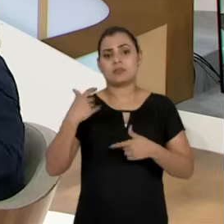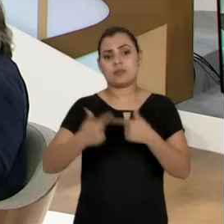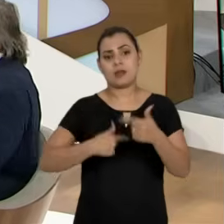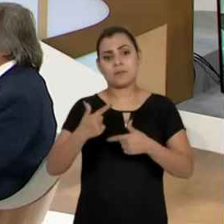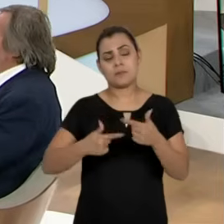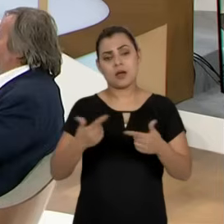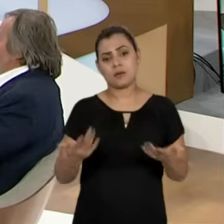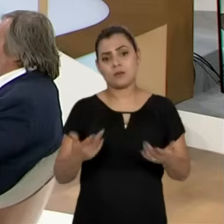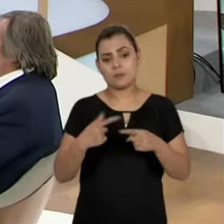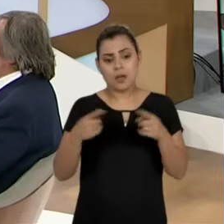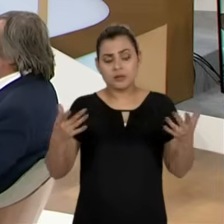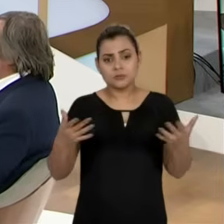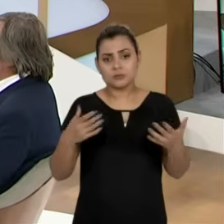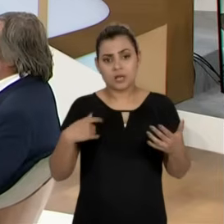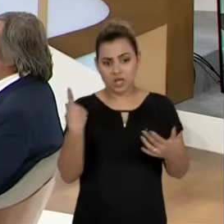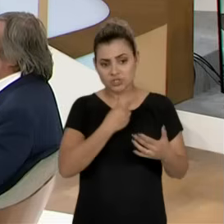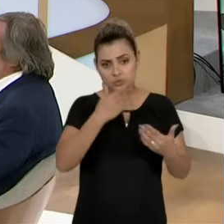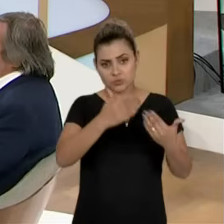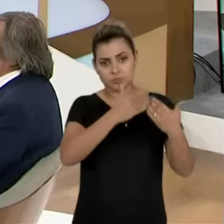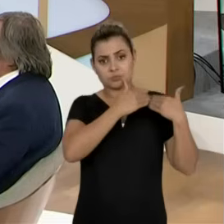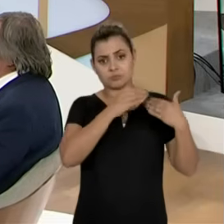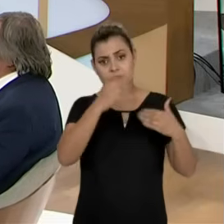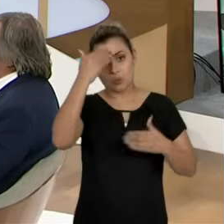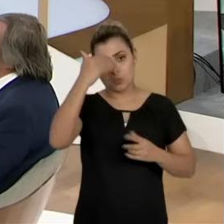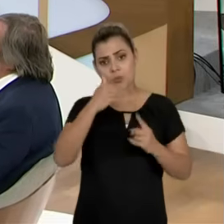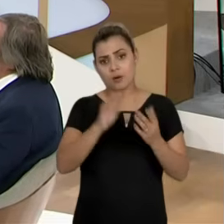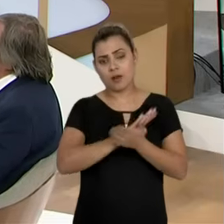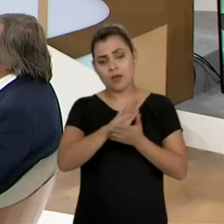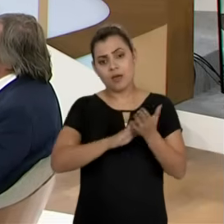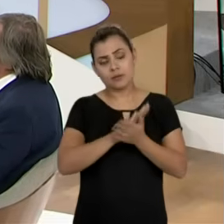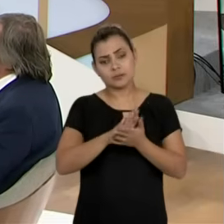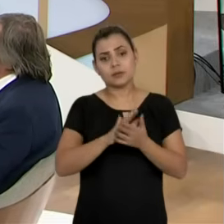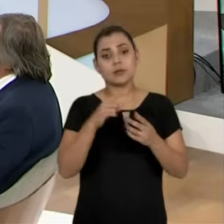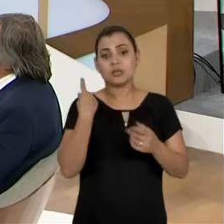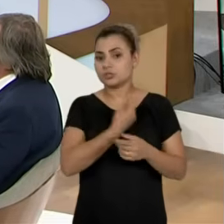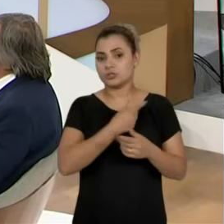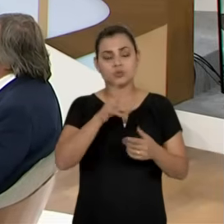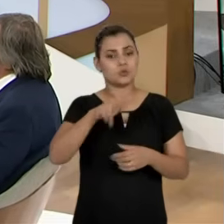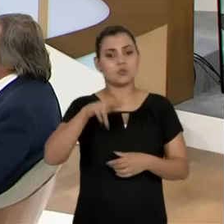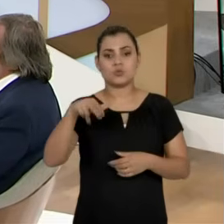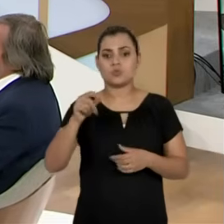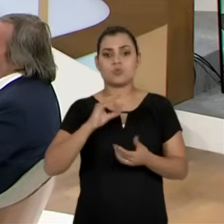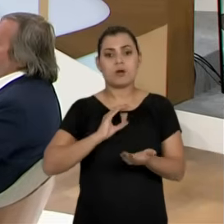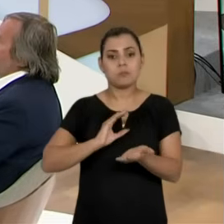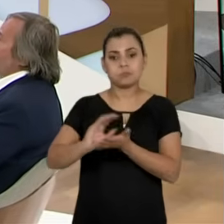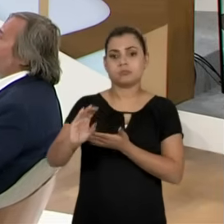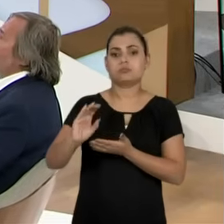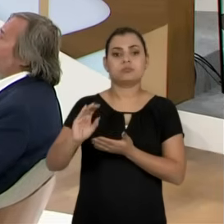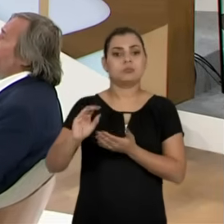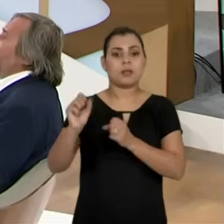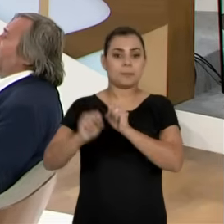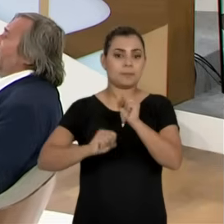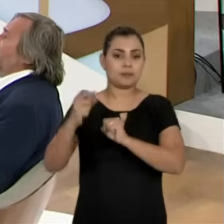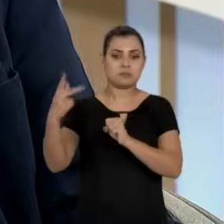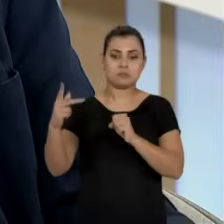fora do expediente, né? Então, a gente nunca passou recurso para a entidade, né? Não existe